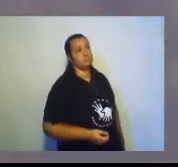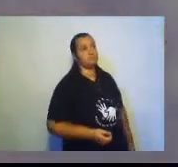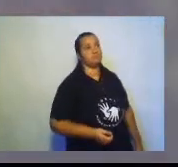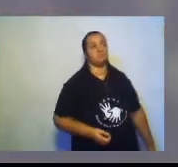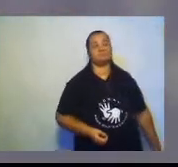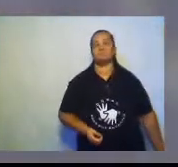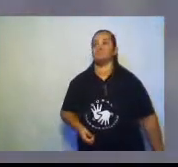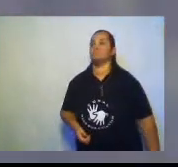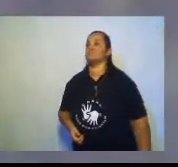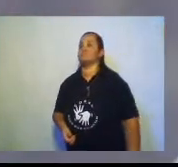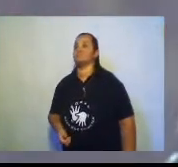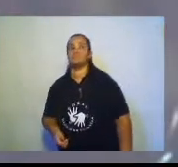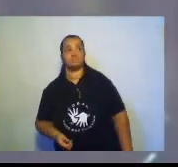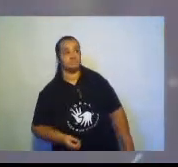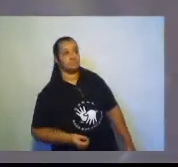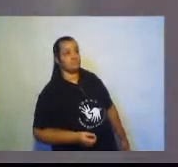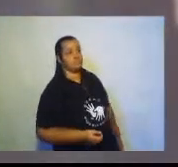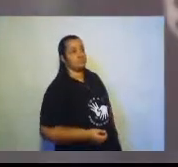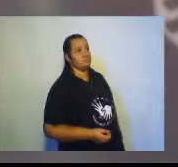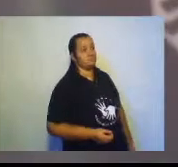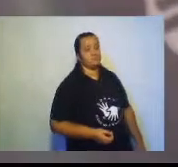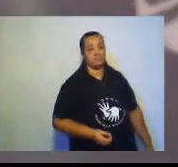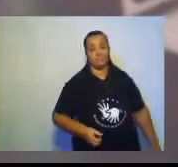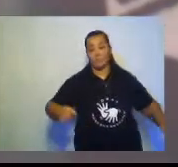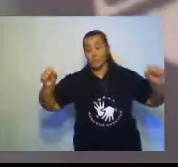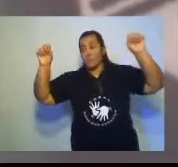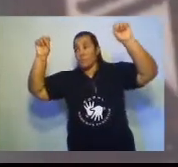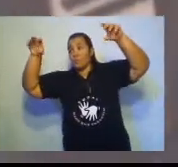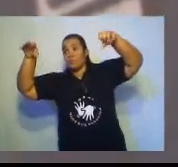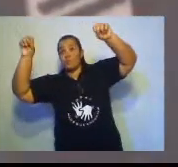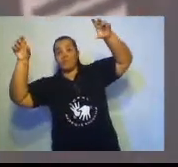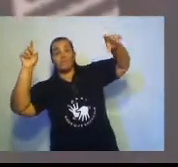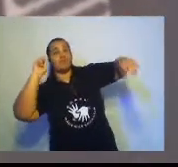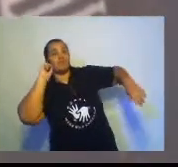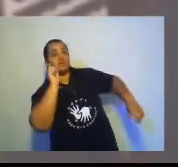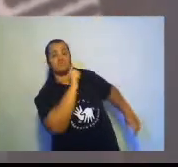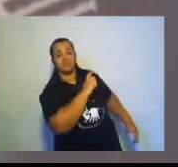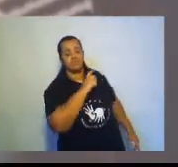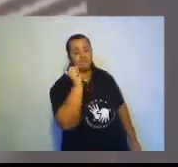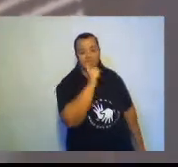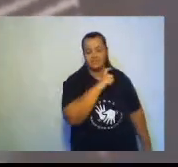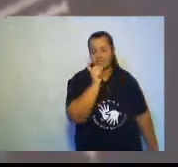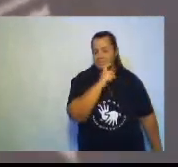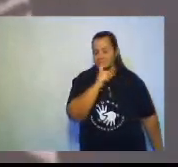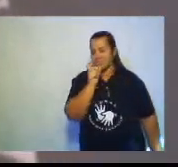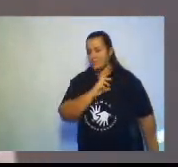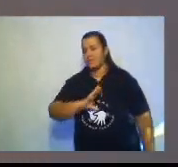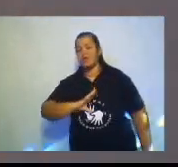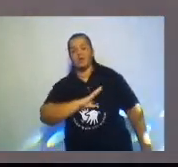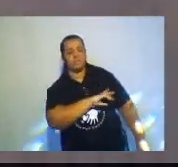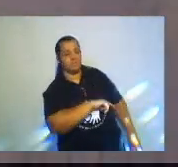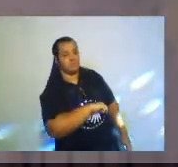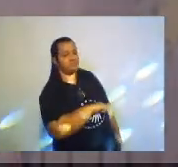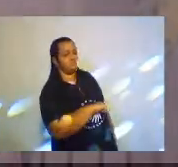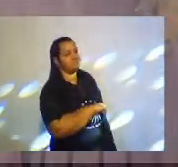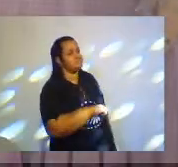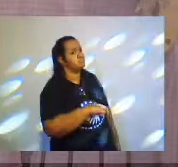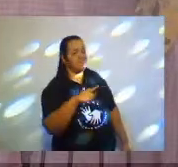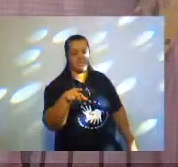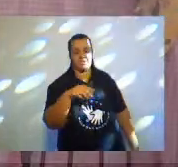Quem sabe conta com a gente, vai lá. E no brilho de uma joia falsa, tem amor a quem